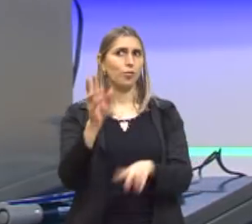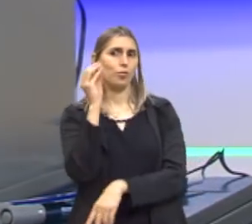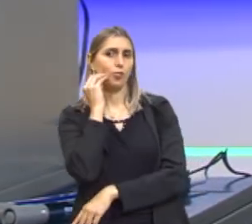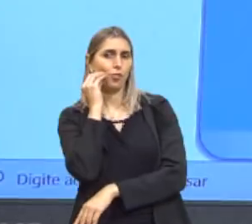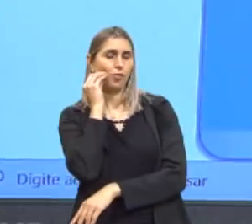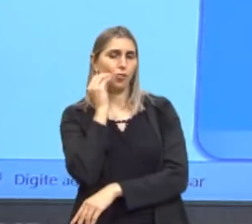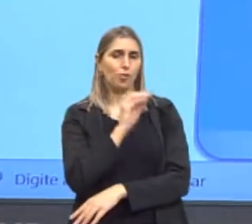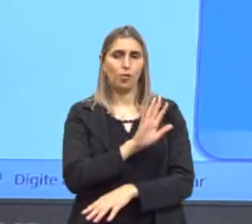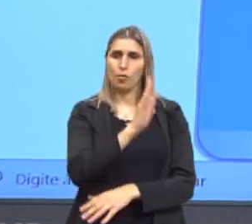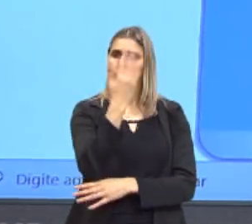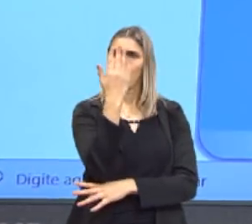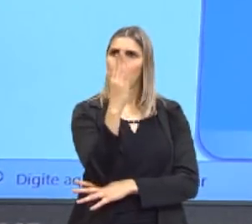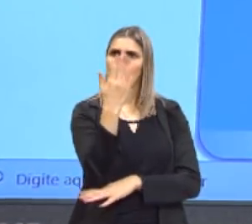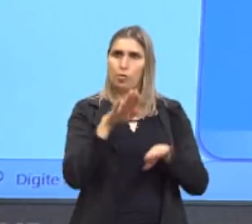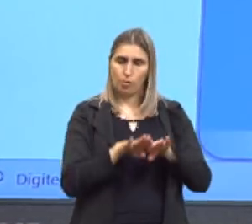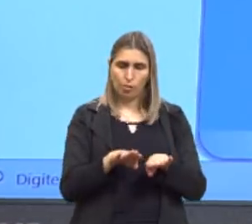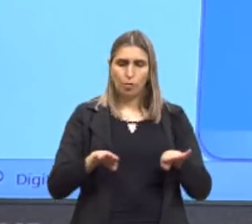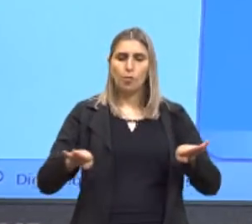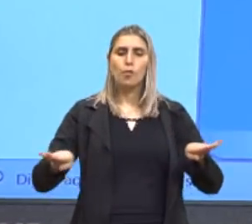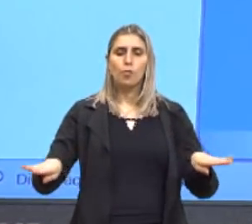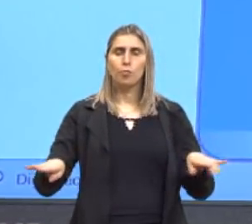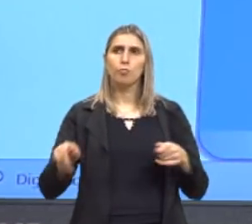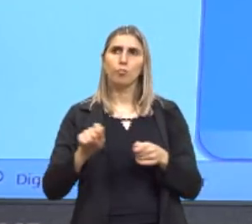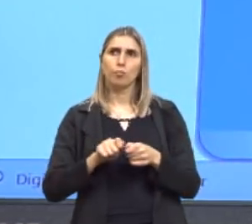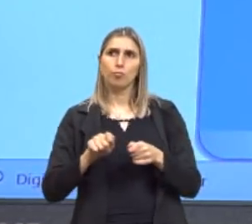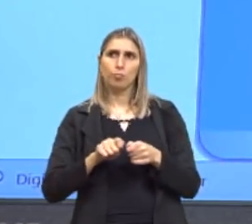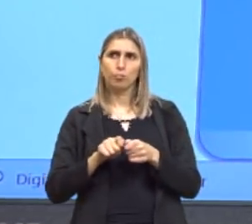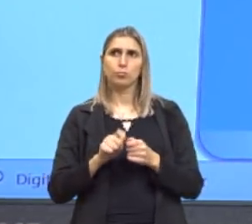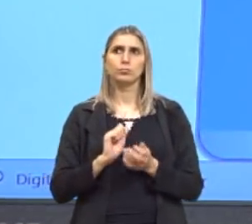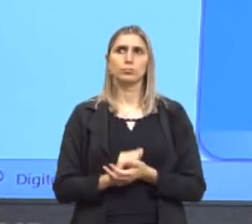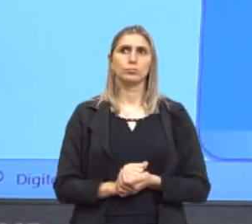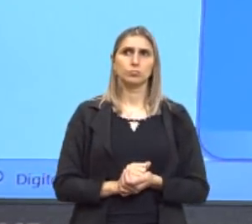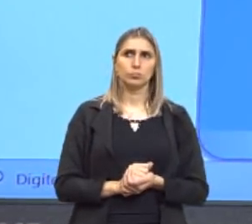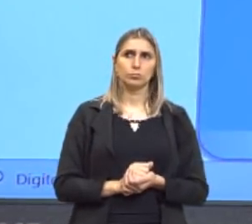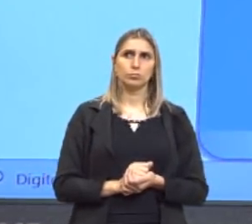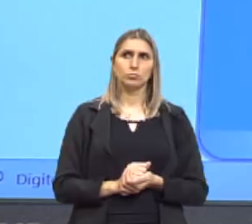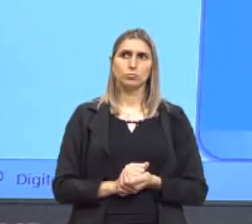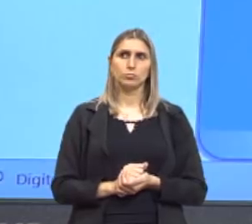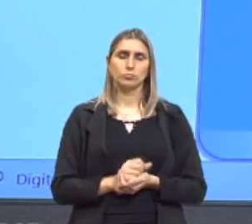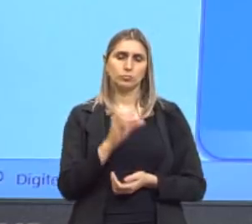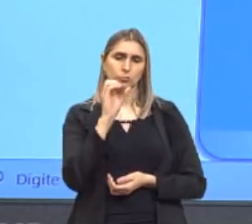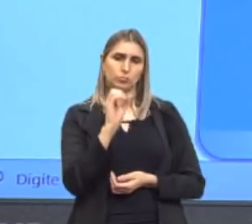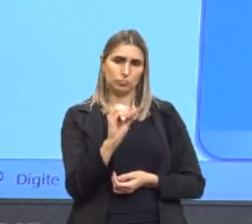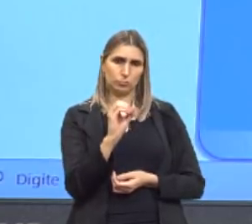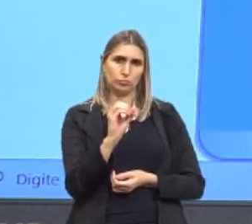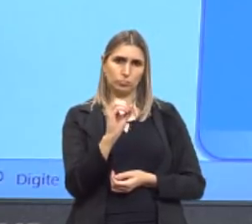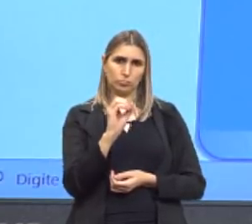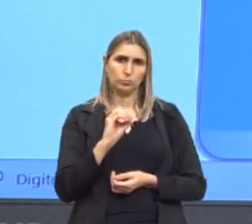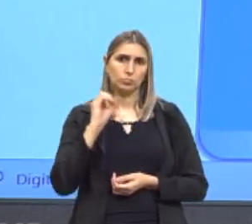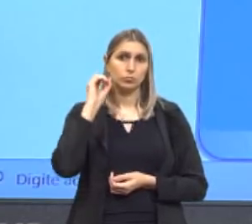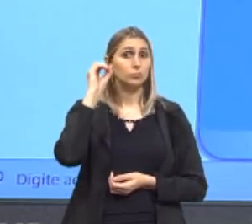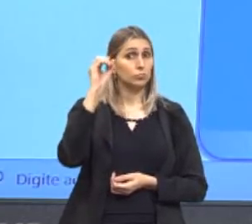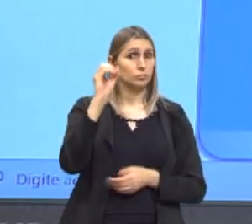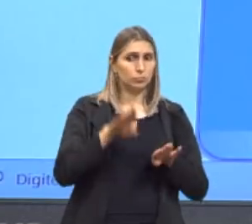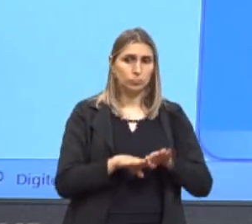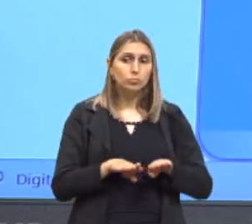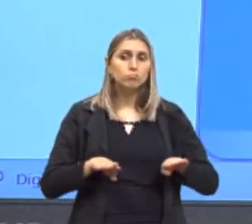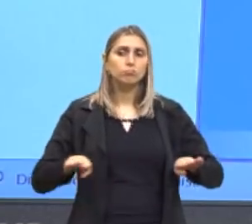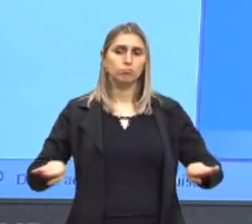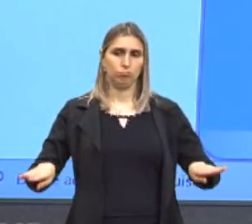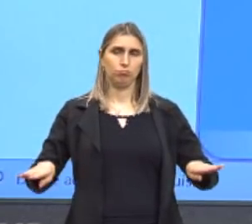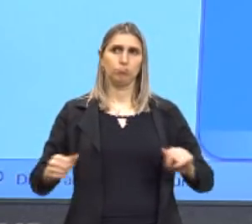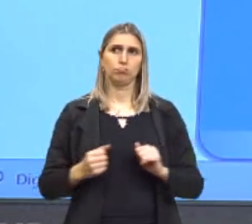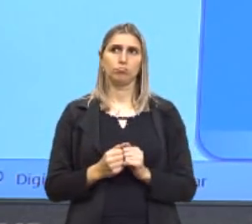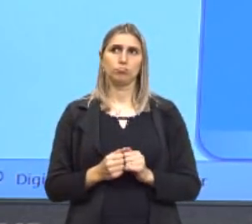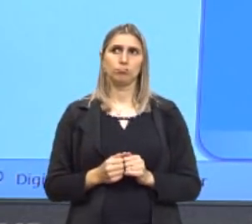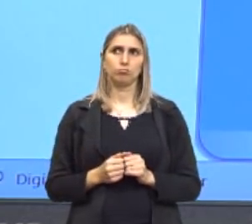plano, né, formando, né, um zero graus com a superfície, com o chão,